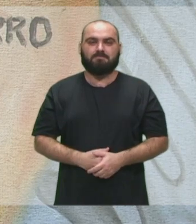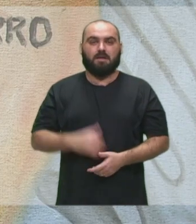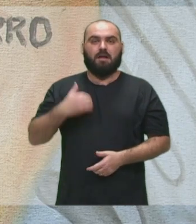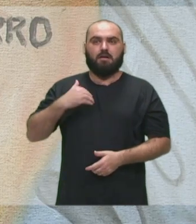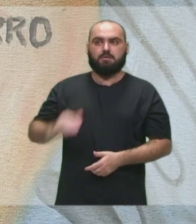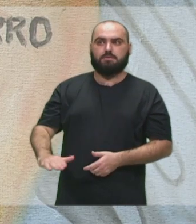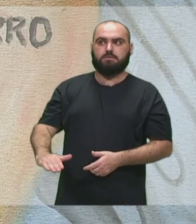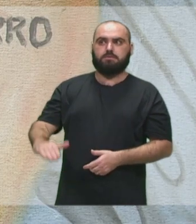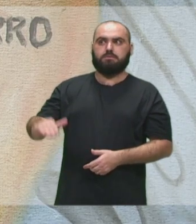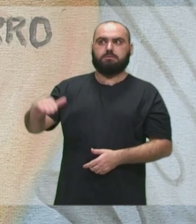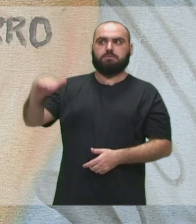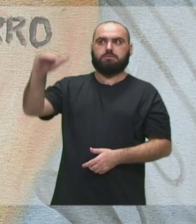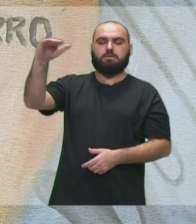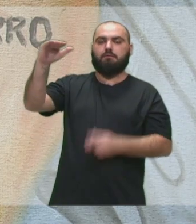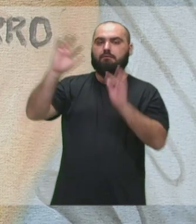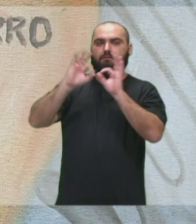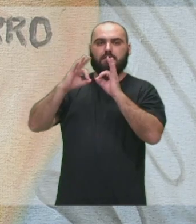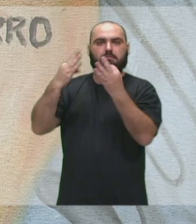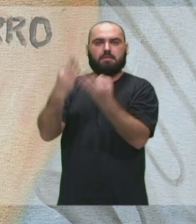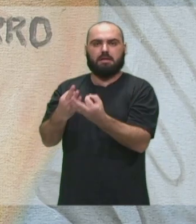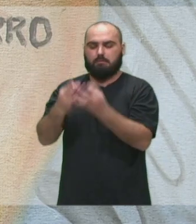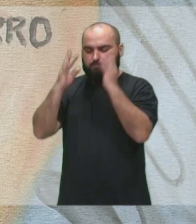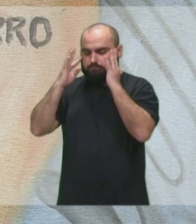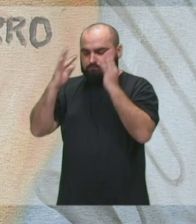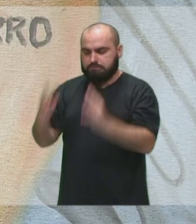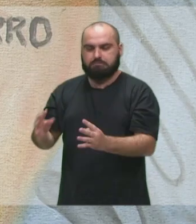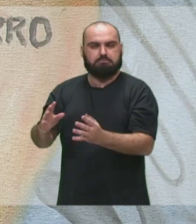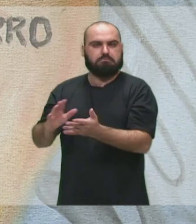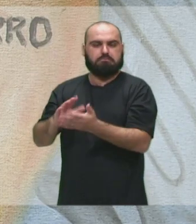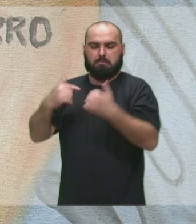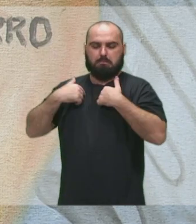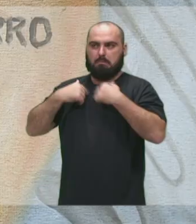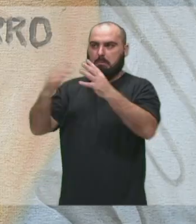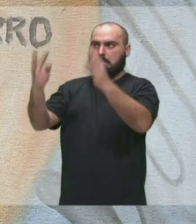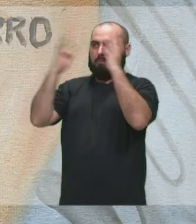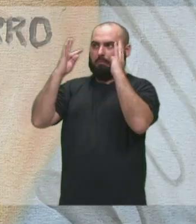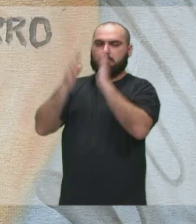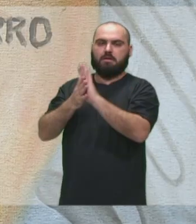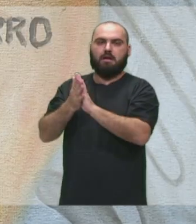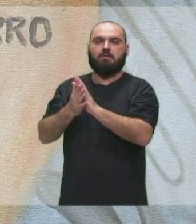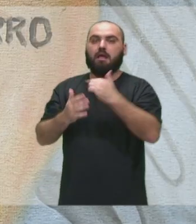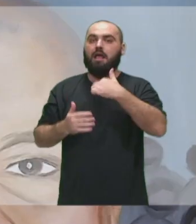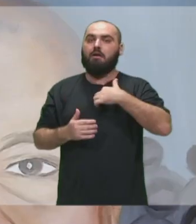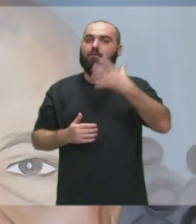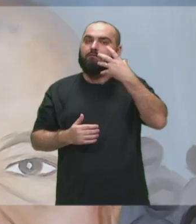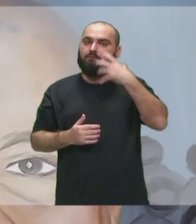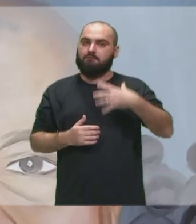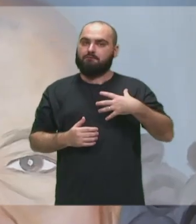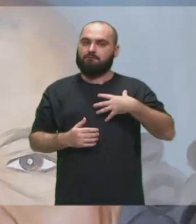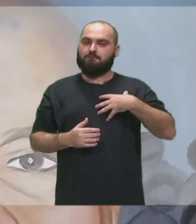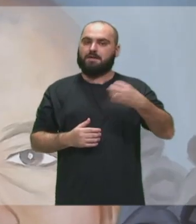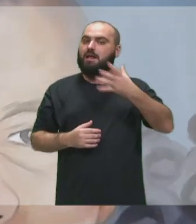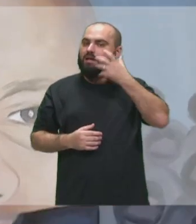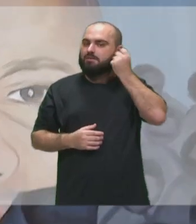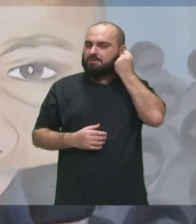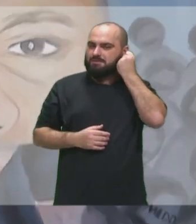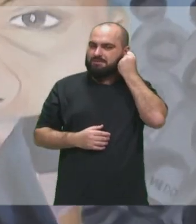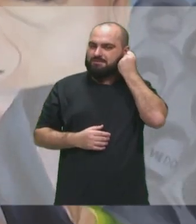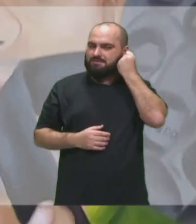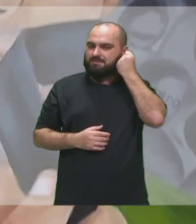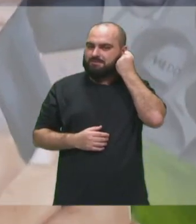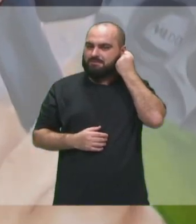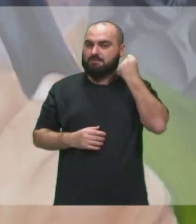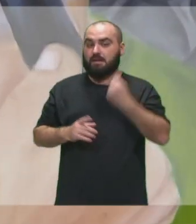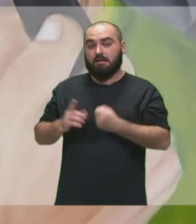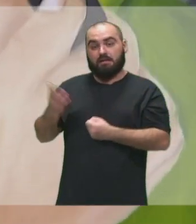em uma família onde eles não prestavam muita atenção em mim. Sou filha adotiva, né? E